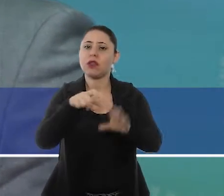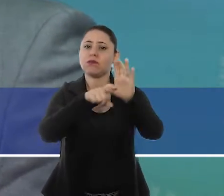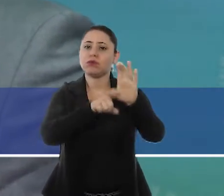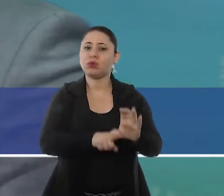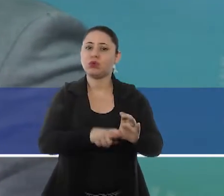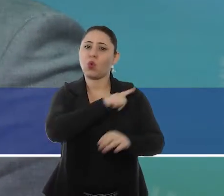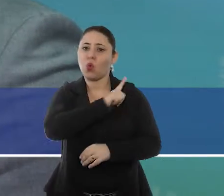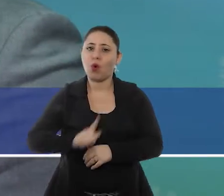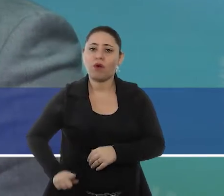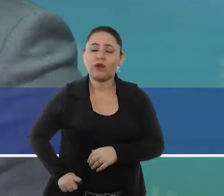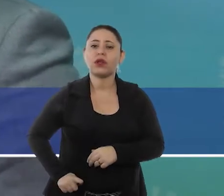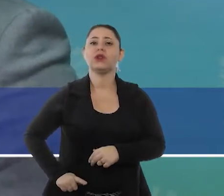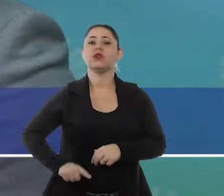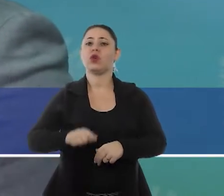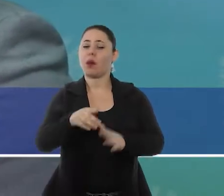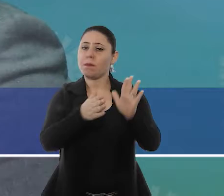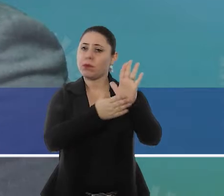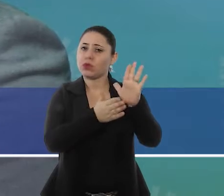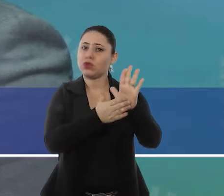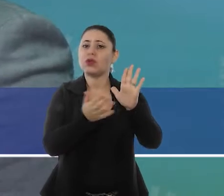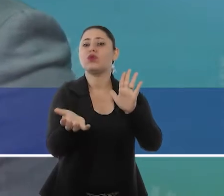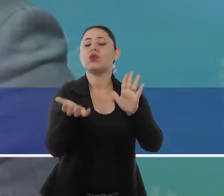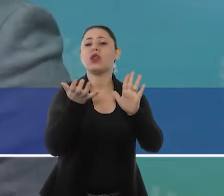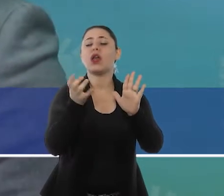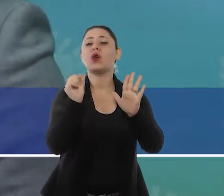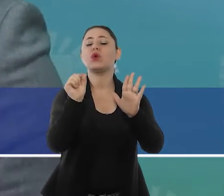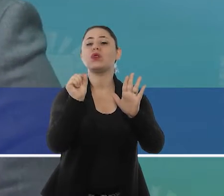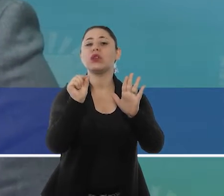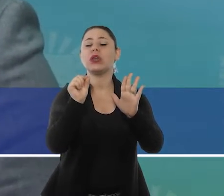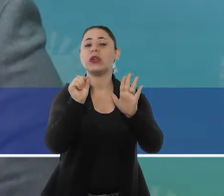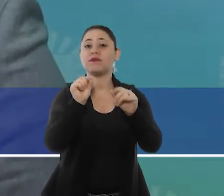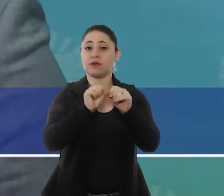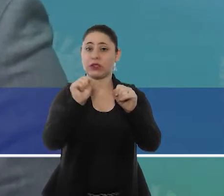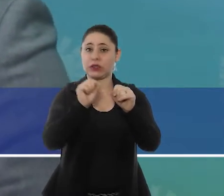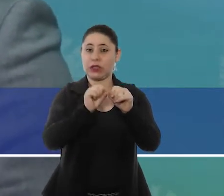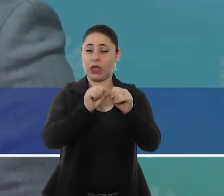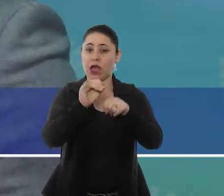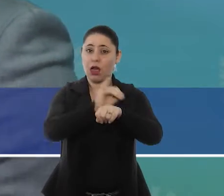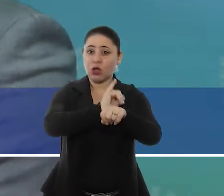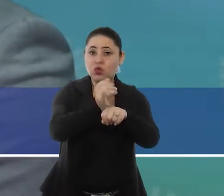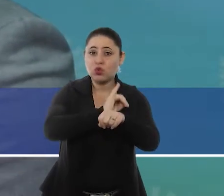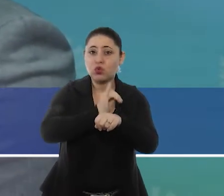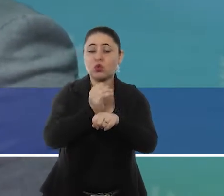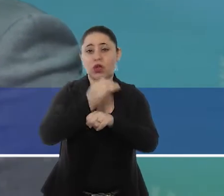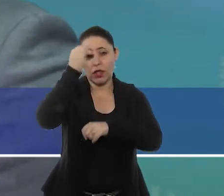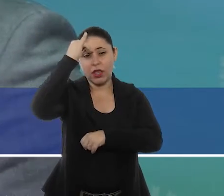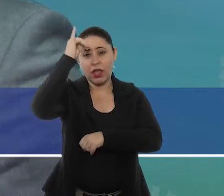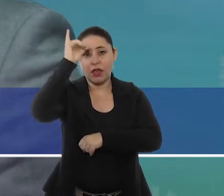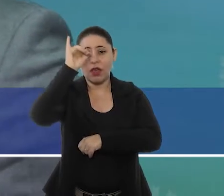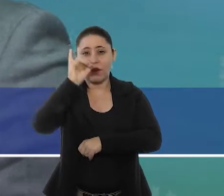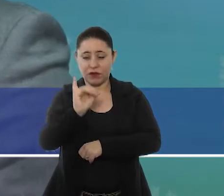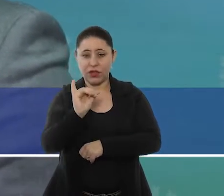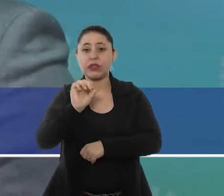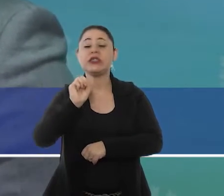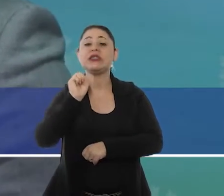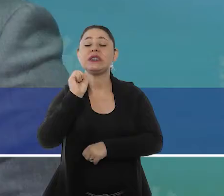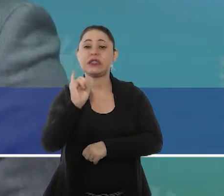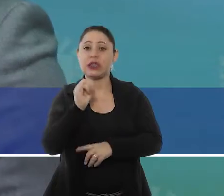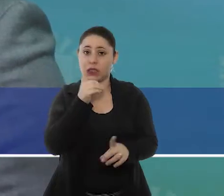prejudicar, mas ela acaba prejudicando. Isso onera os cofres públicos e eu, com esse projeto, quero alcançar essas medidas para